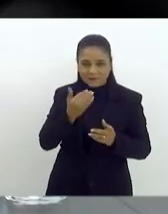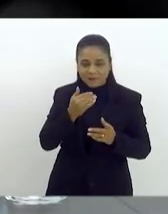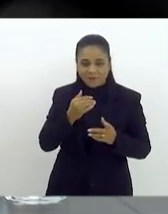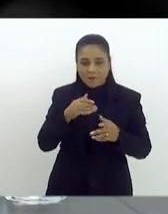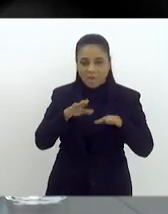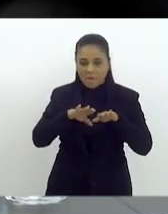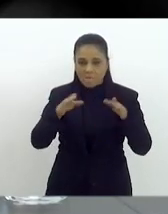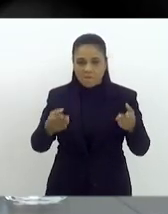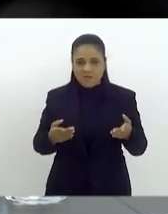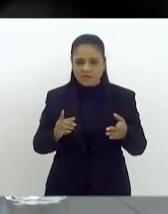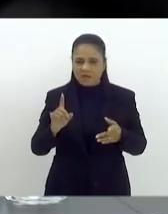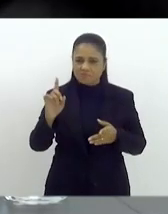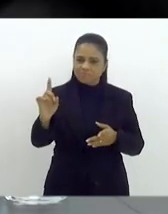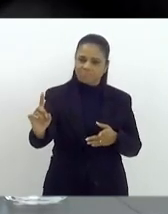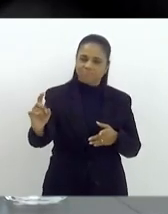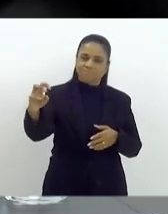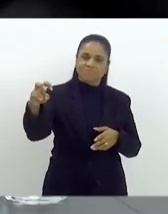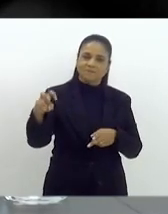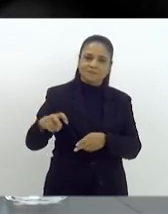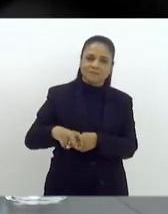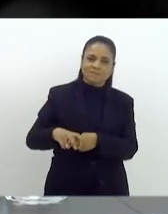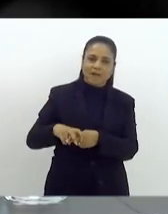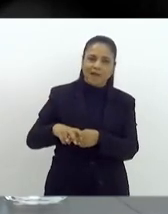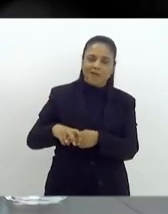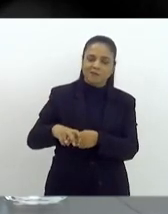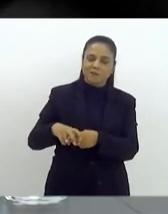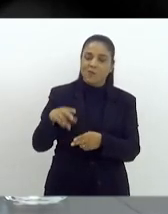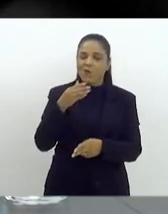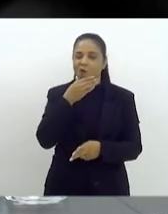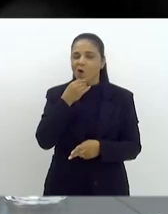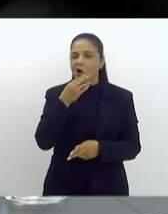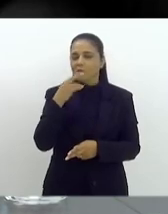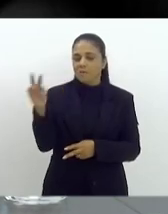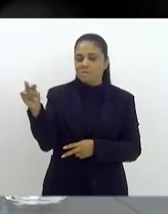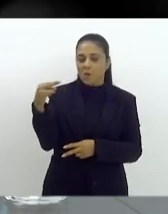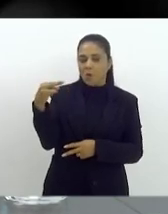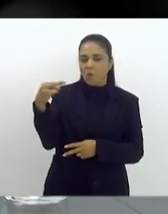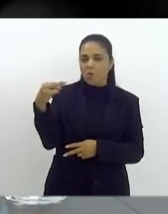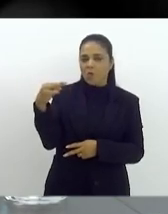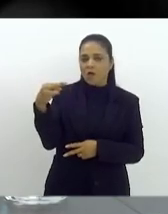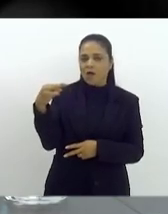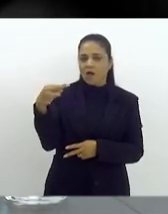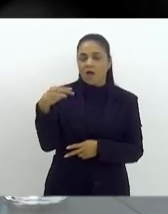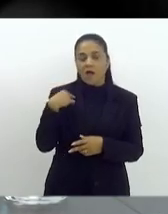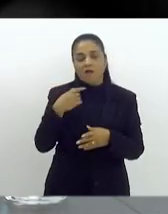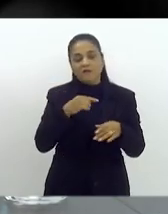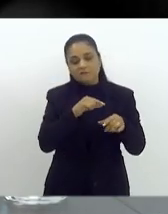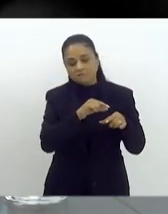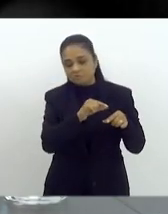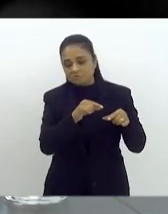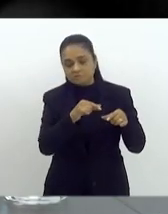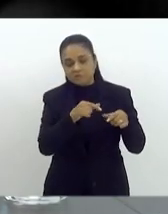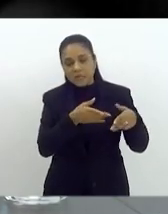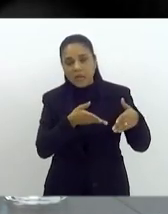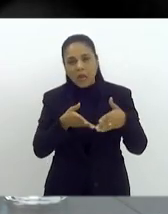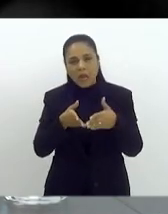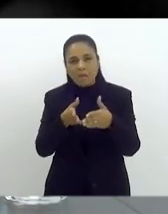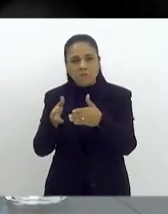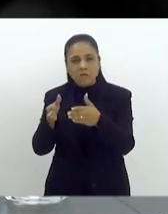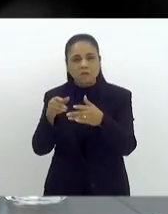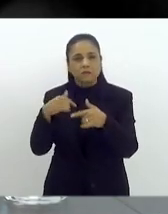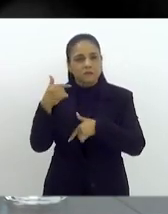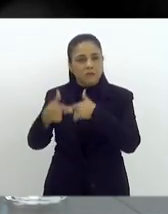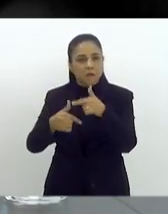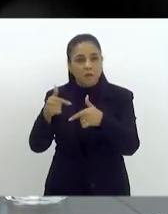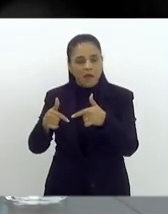já esperando como aparente Coincidência né aquele homem às vezes ela faz aquele trajeto do local de trabalho na esquina quem tá lá